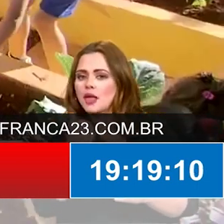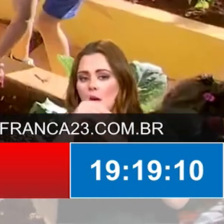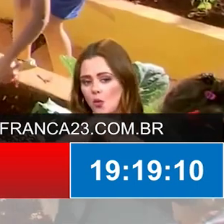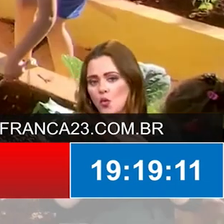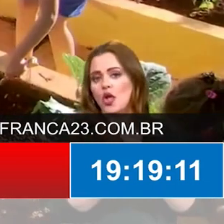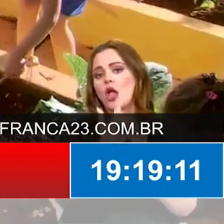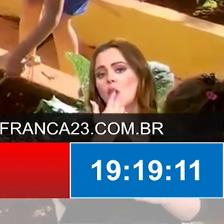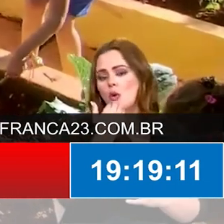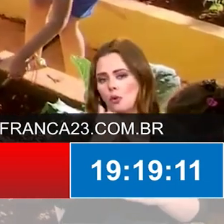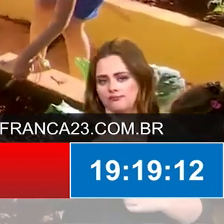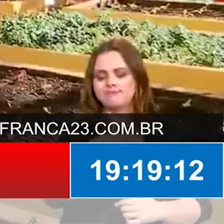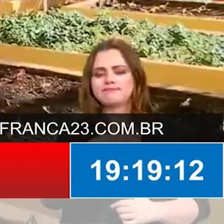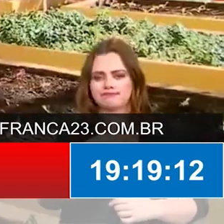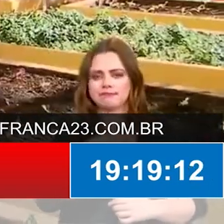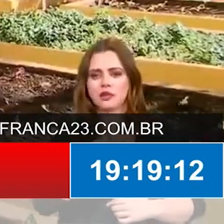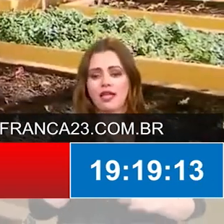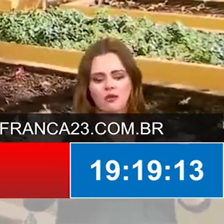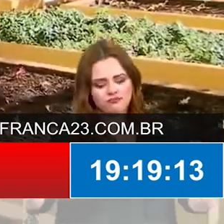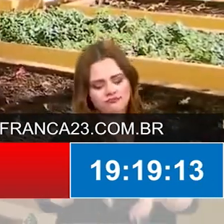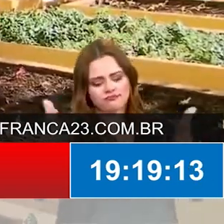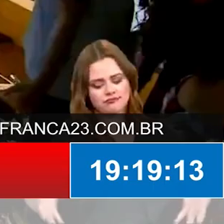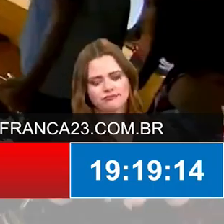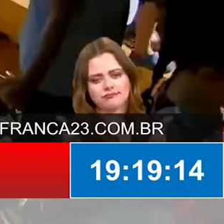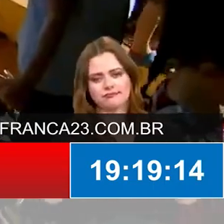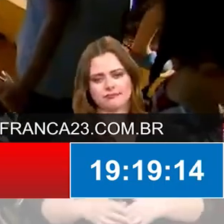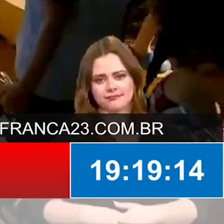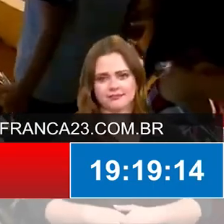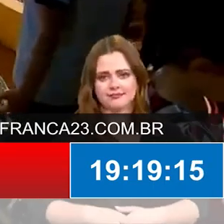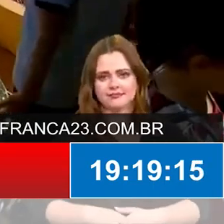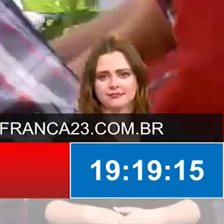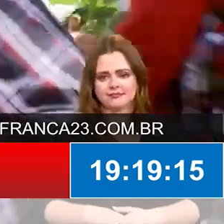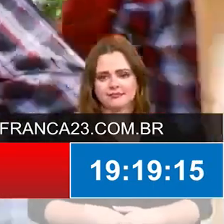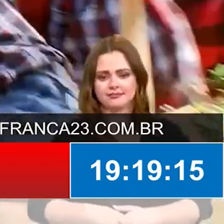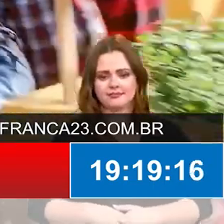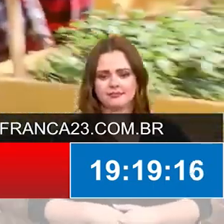plantei. Então isso sim é um incentivo, né? Um estímulo.